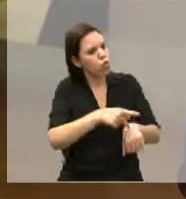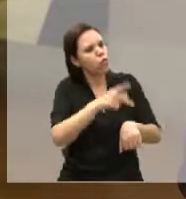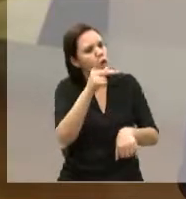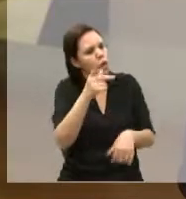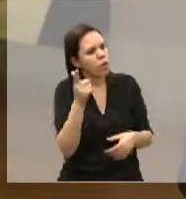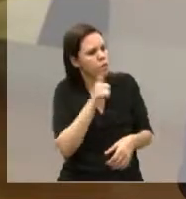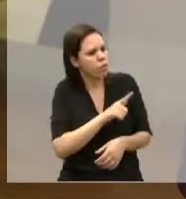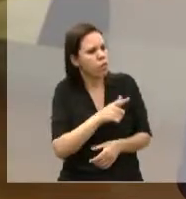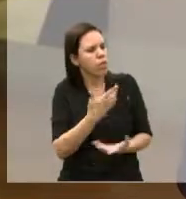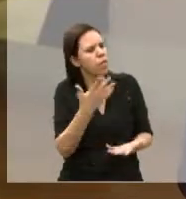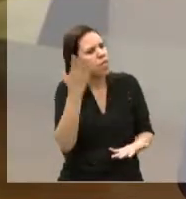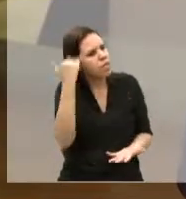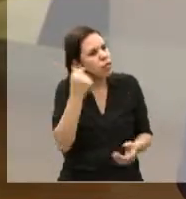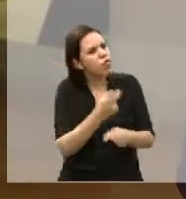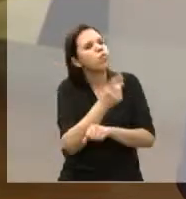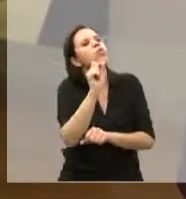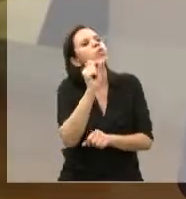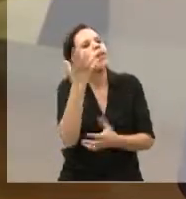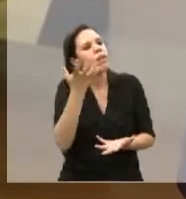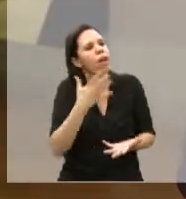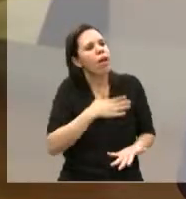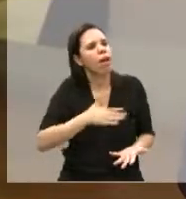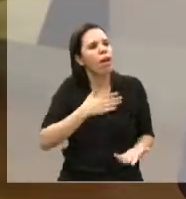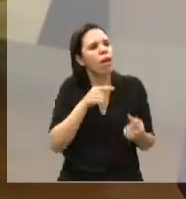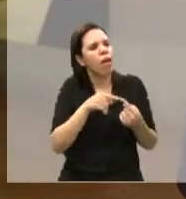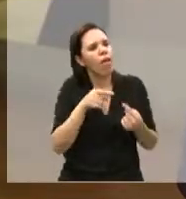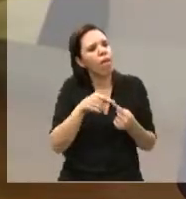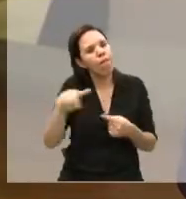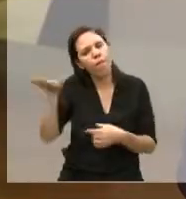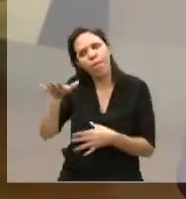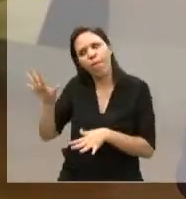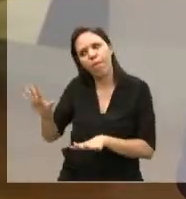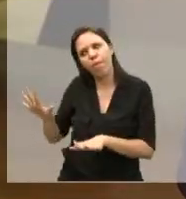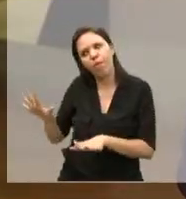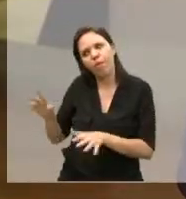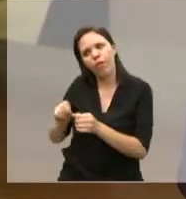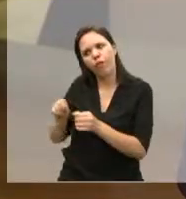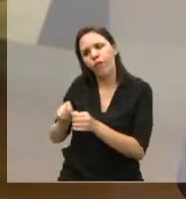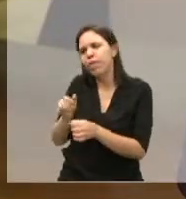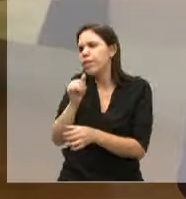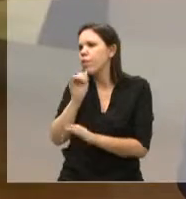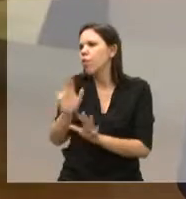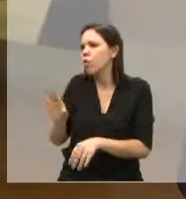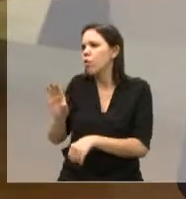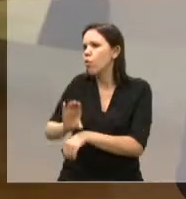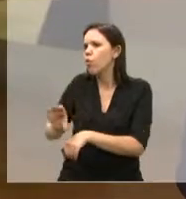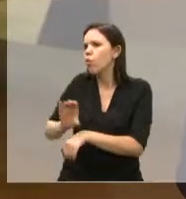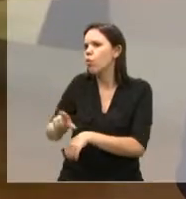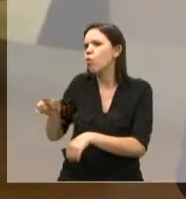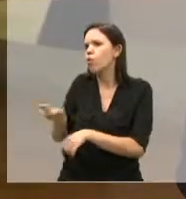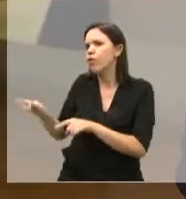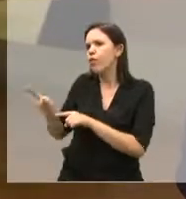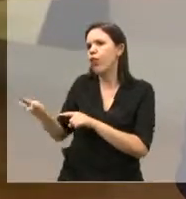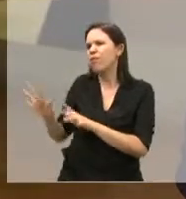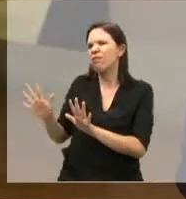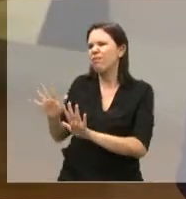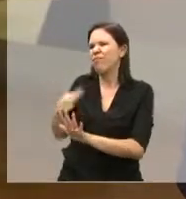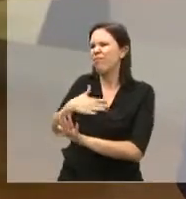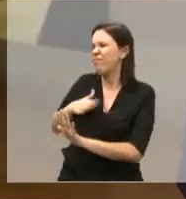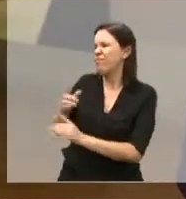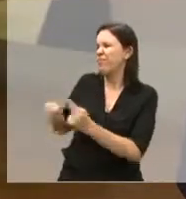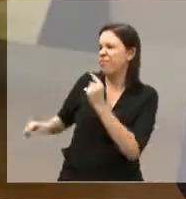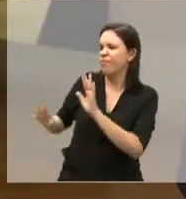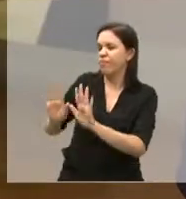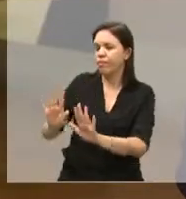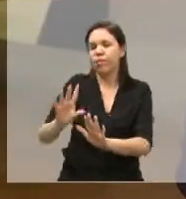até para saber o que ele quer realmente, né? Às vezes escolheu uma área, por exemplo, fez um curso universitário, às vezes não gostou muito,